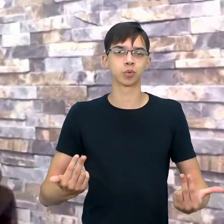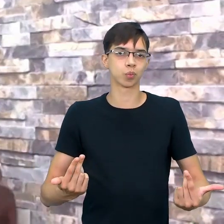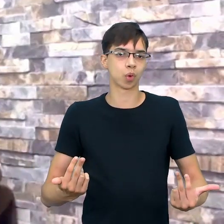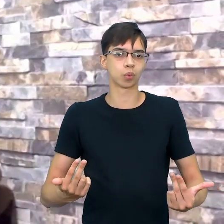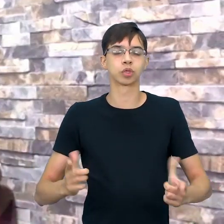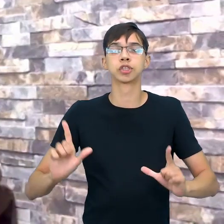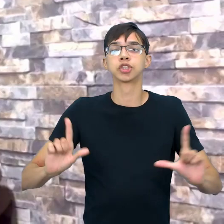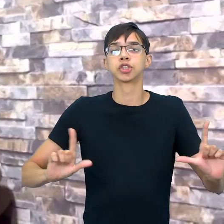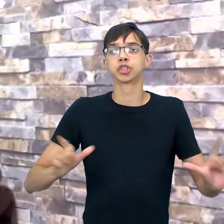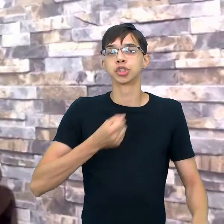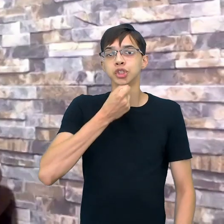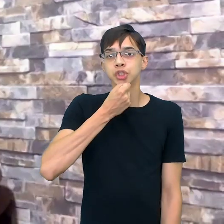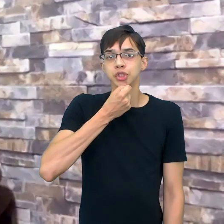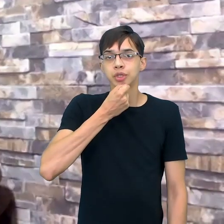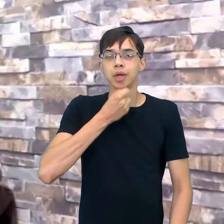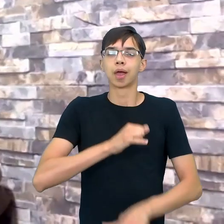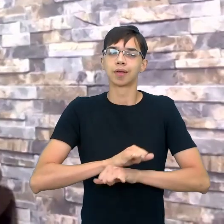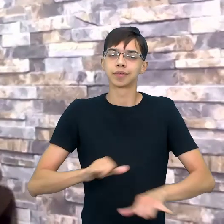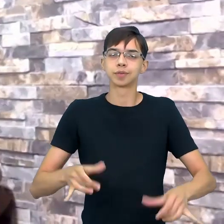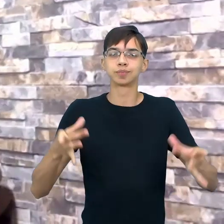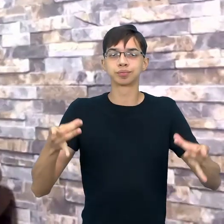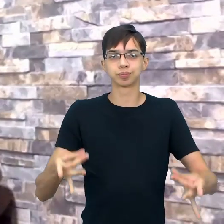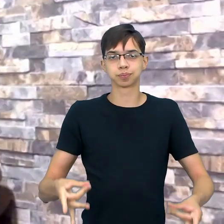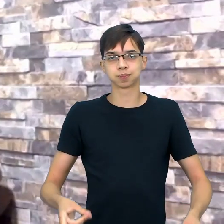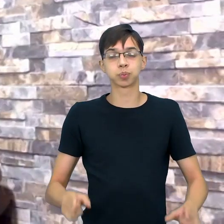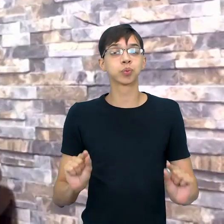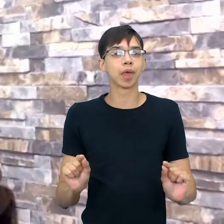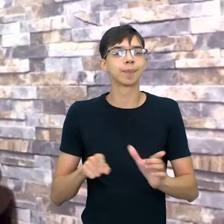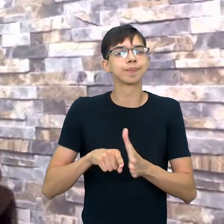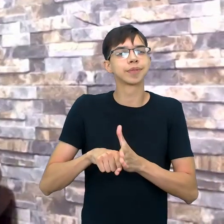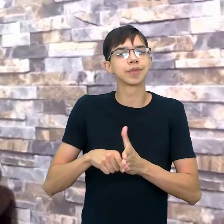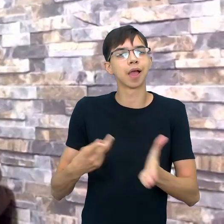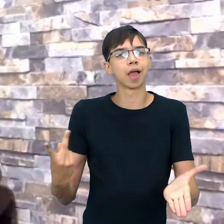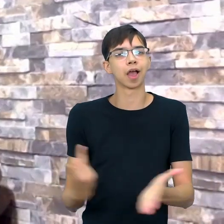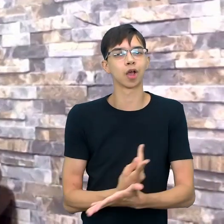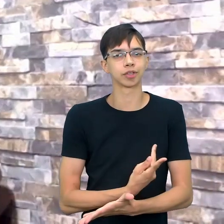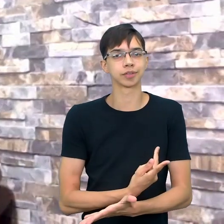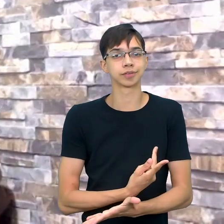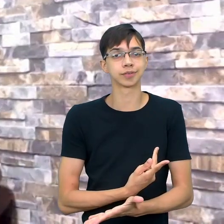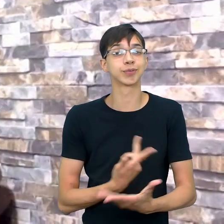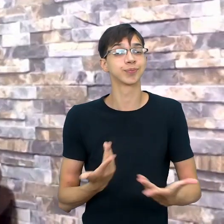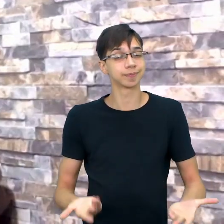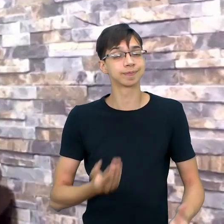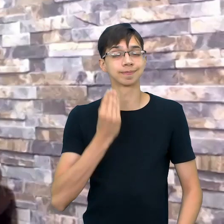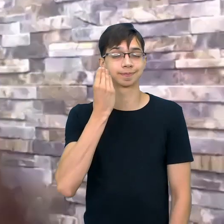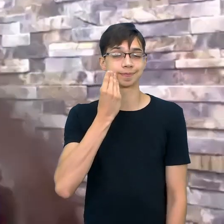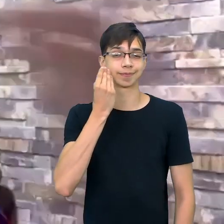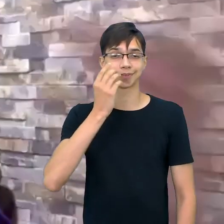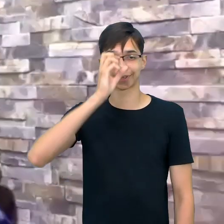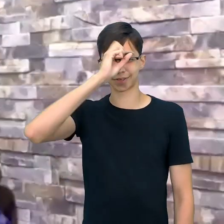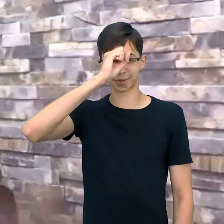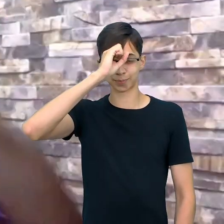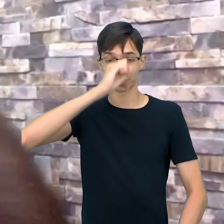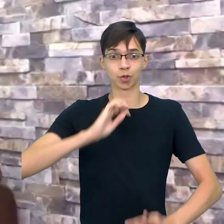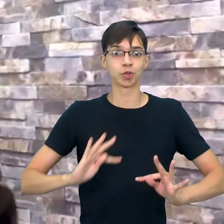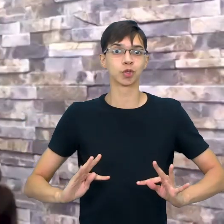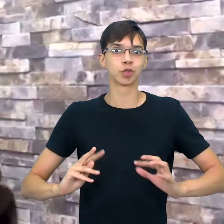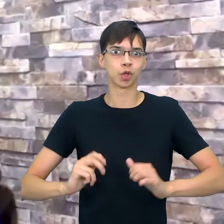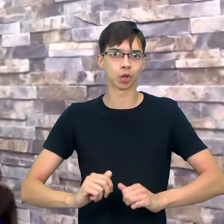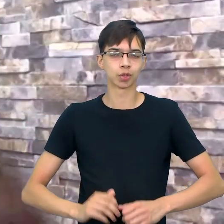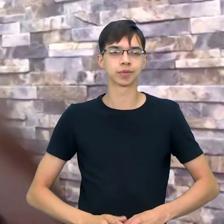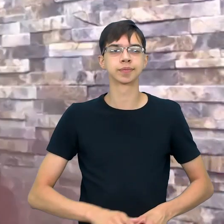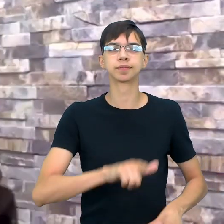resultados correlacionados das pesquisas. Então foi uma experiência assim de muito aprendizado para todo mundo, né, para os estudantes, para